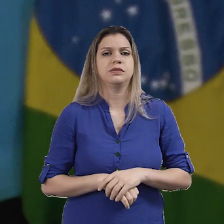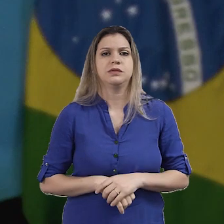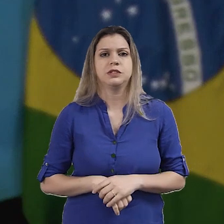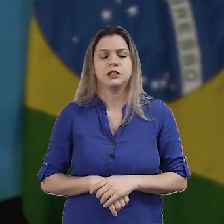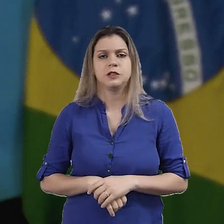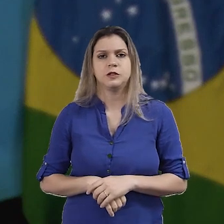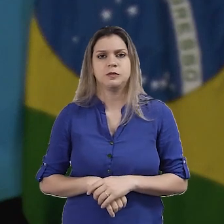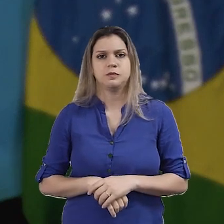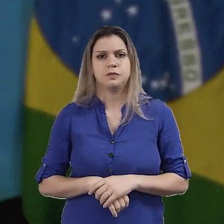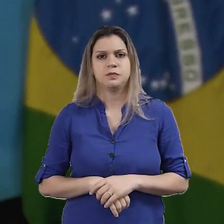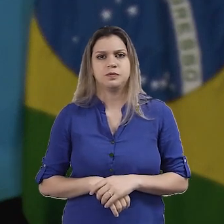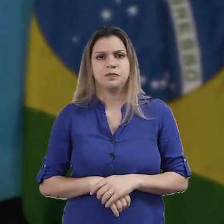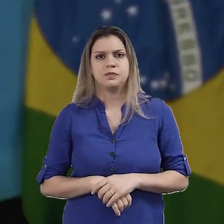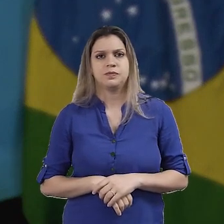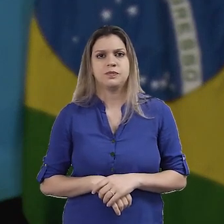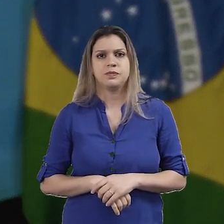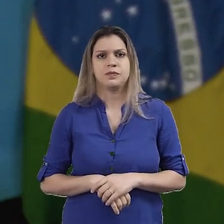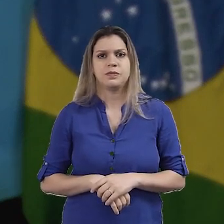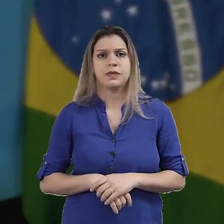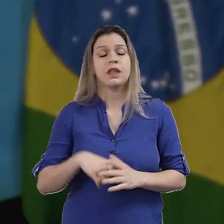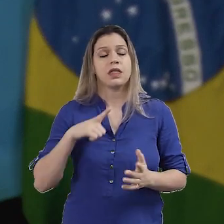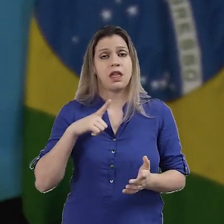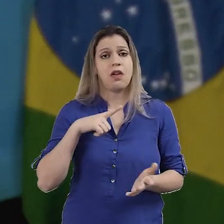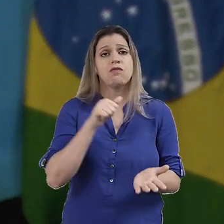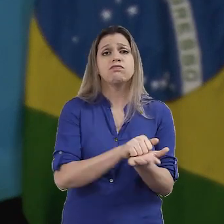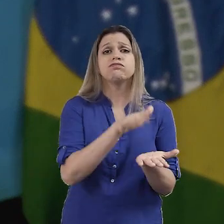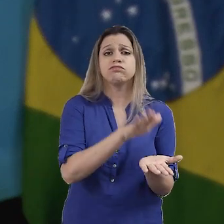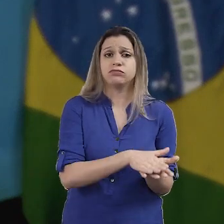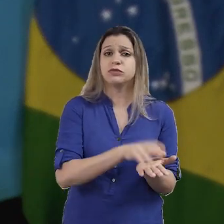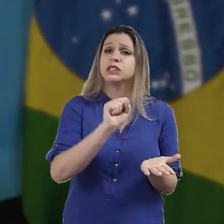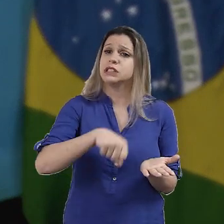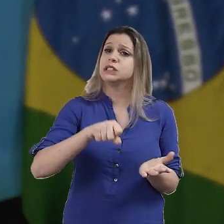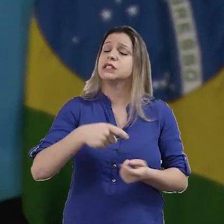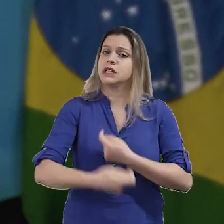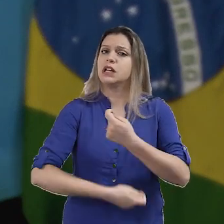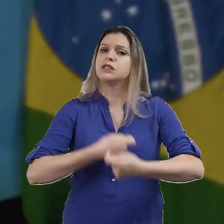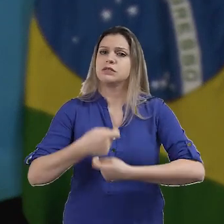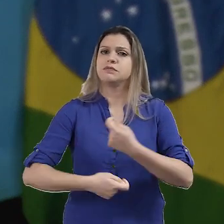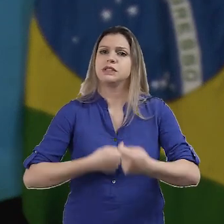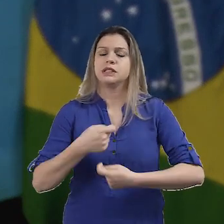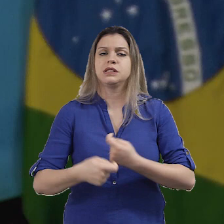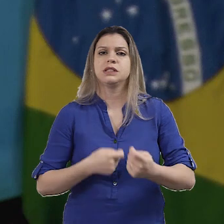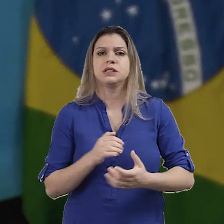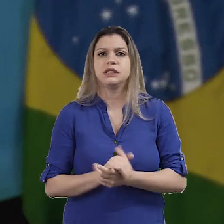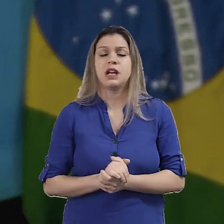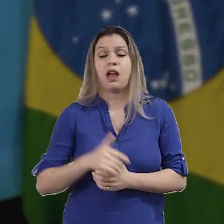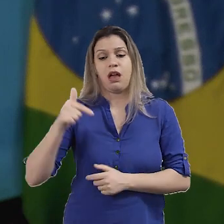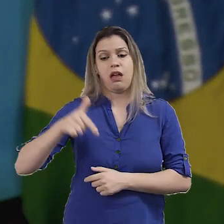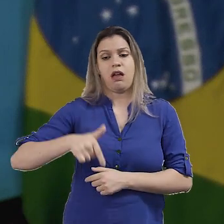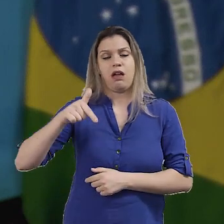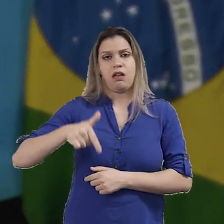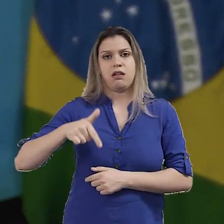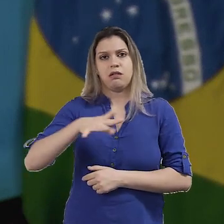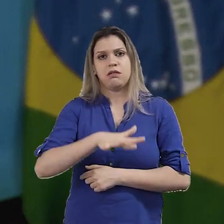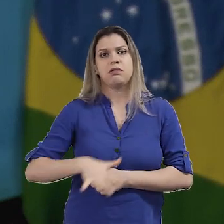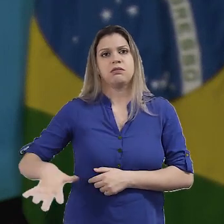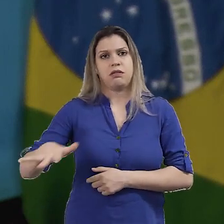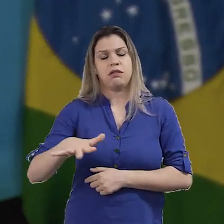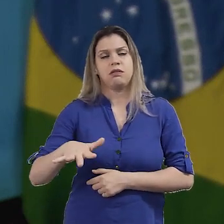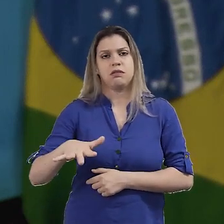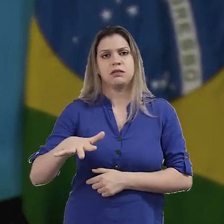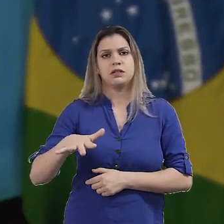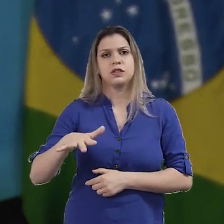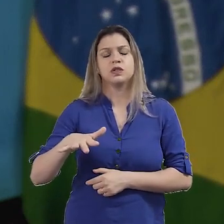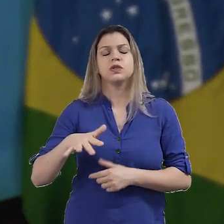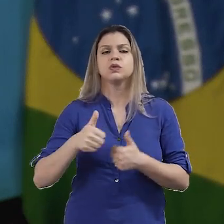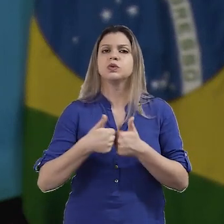não só foi causa de aplicação de penalidades administrativas, que são as penalidades que são aplicadas aqui no âmbito do